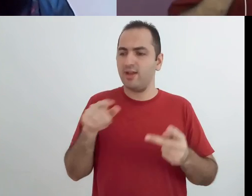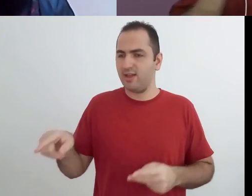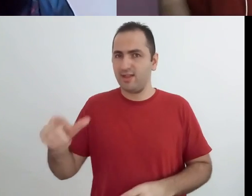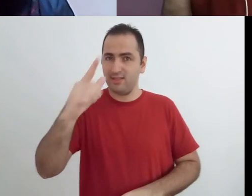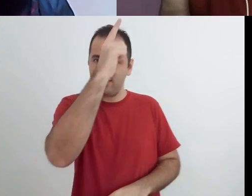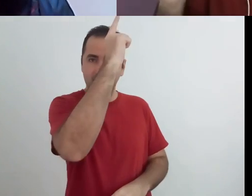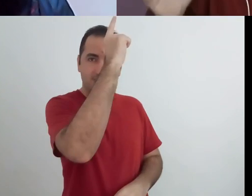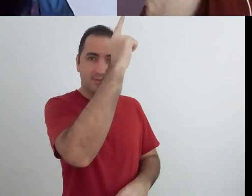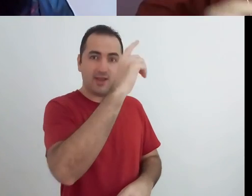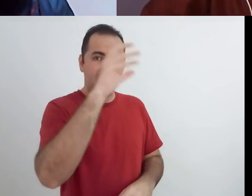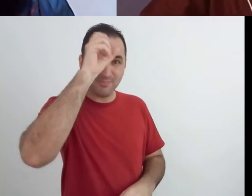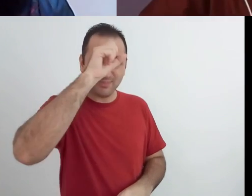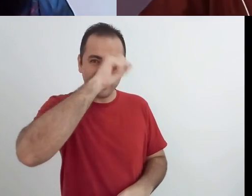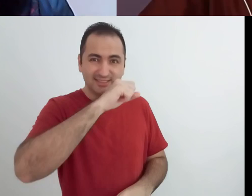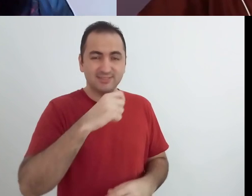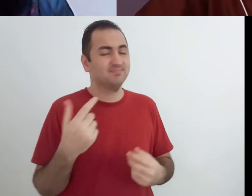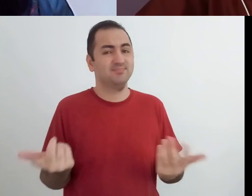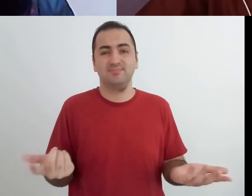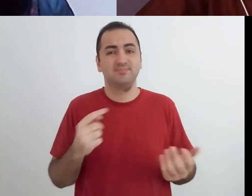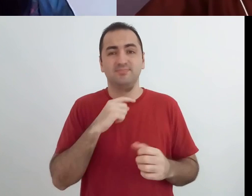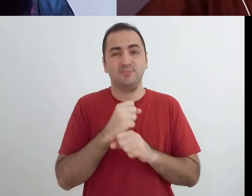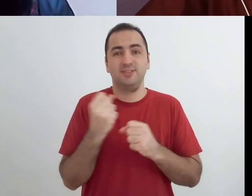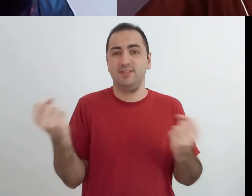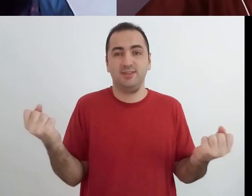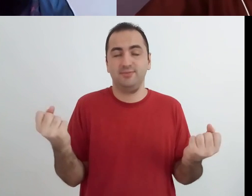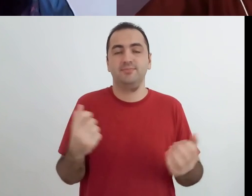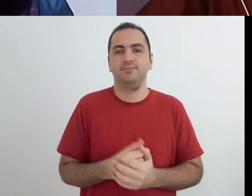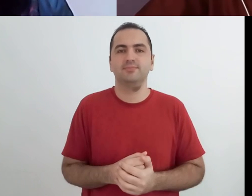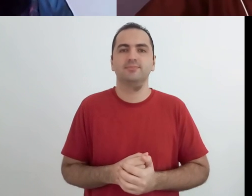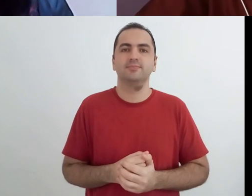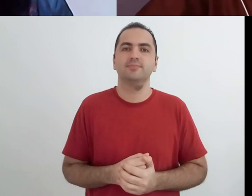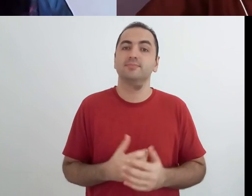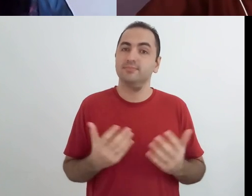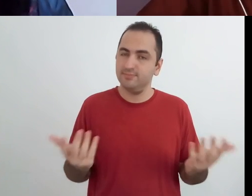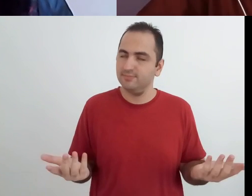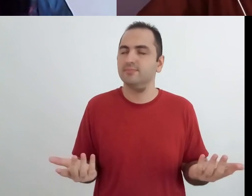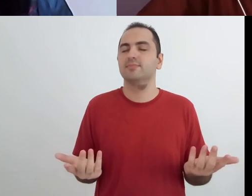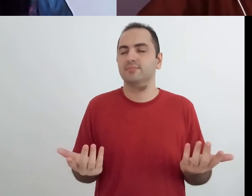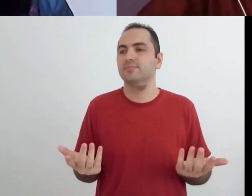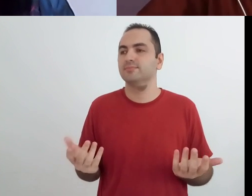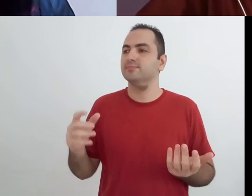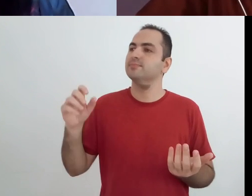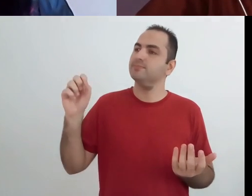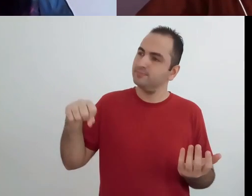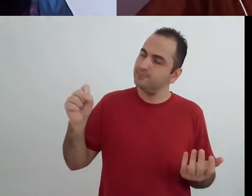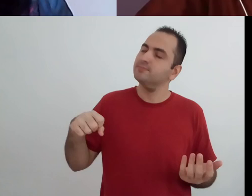E aí ela vai ficar sem nenhum idioma. A gente costuma falar eu costumo falar da criança porque é uma